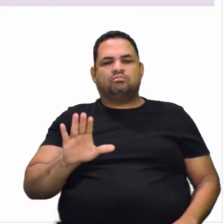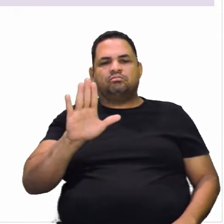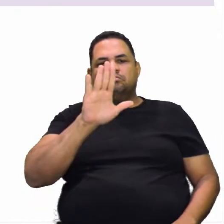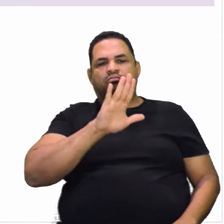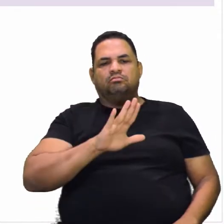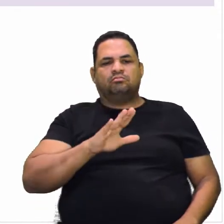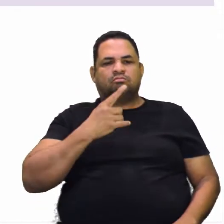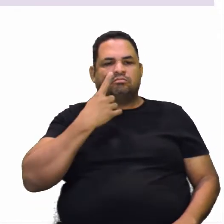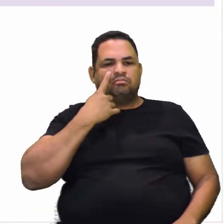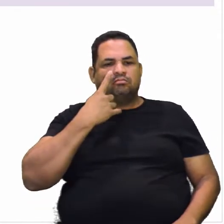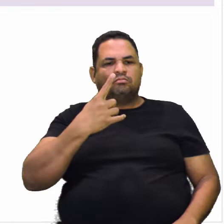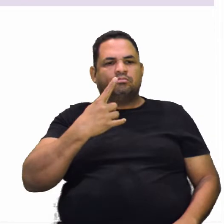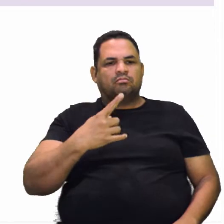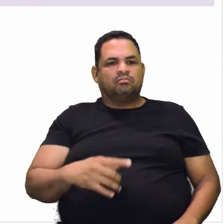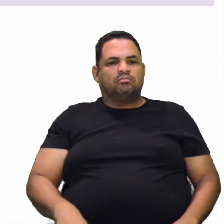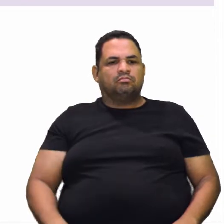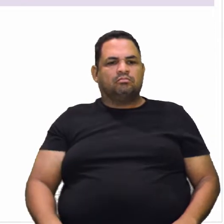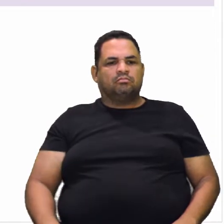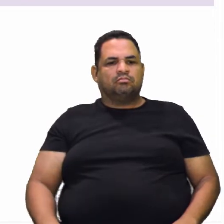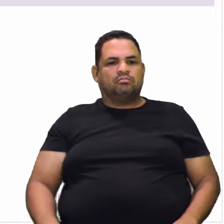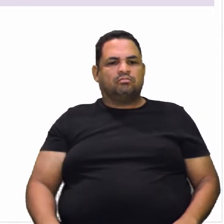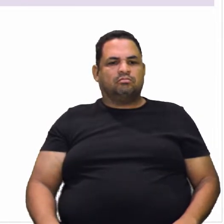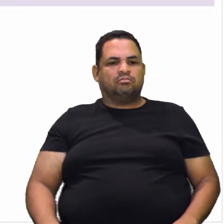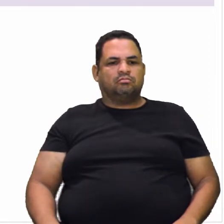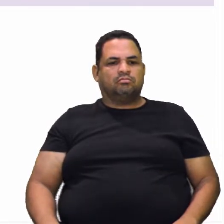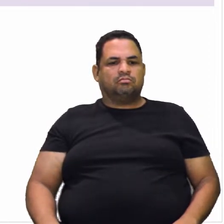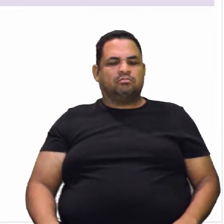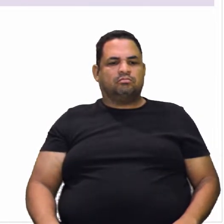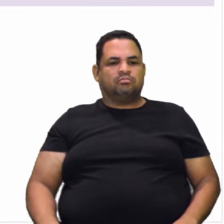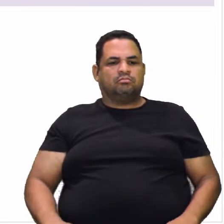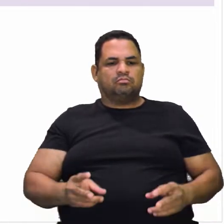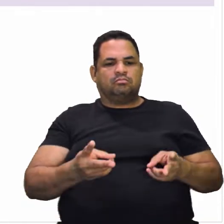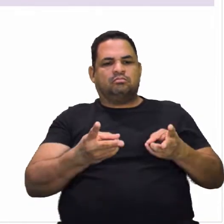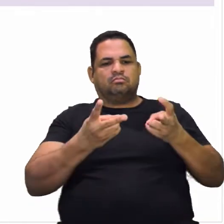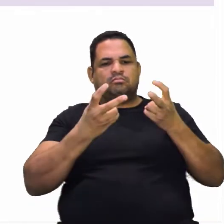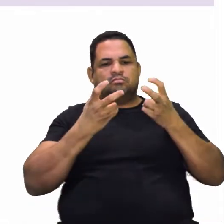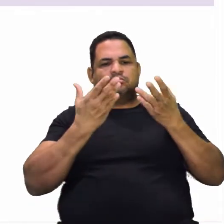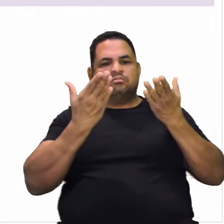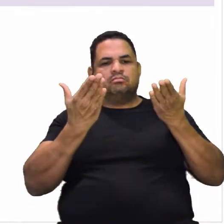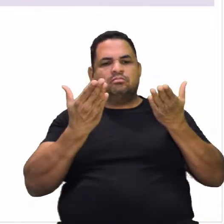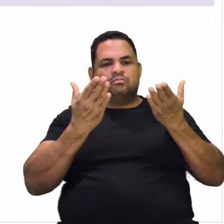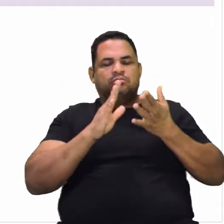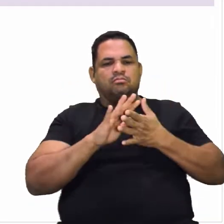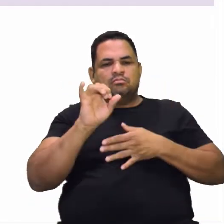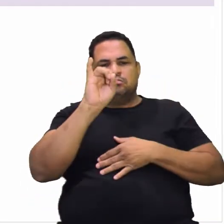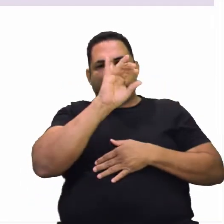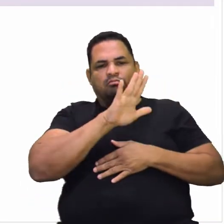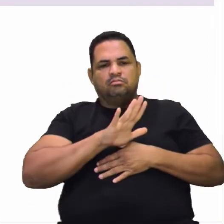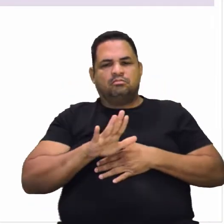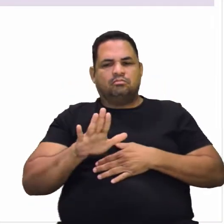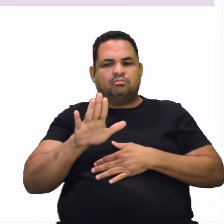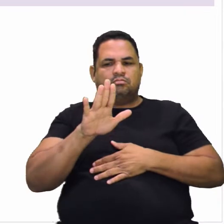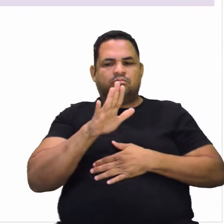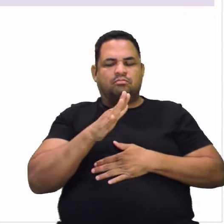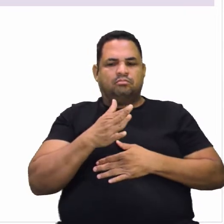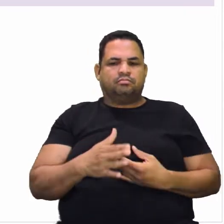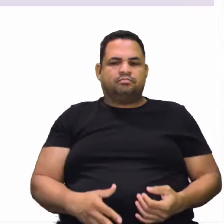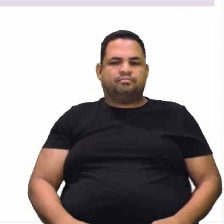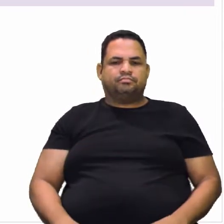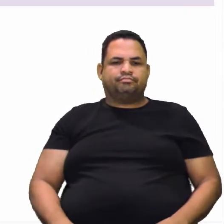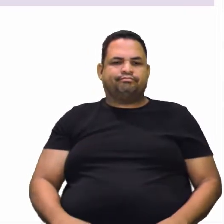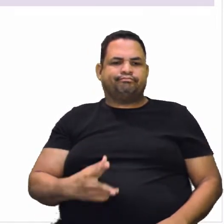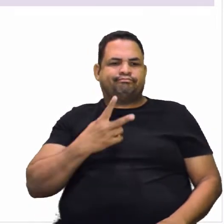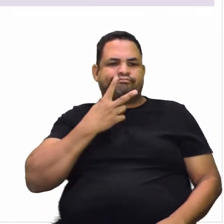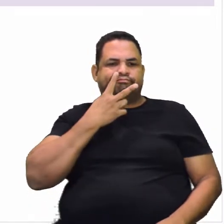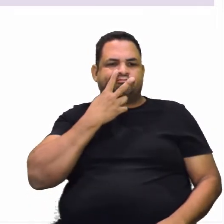Fixe vocês nessa imagem. Percebam vocês que essa imagem não parece que